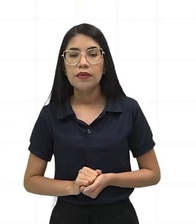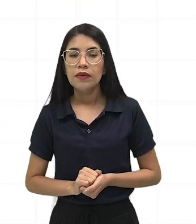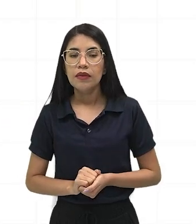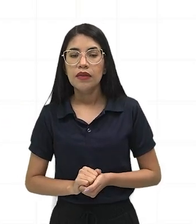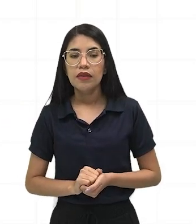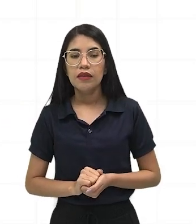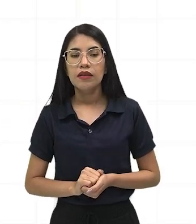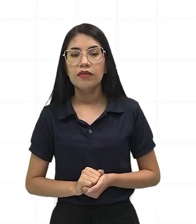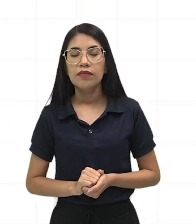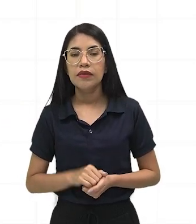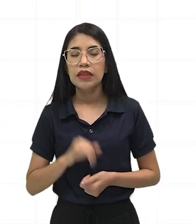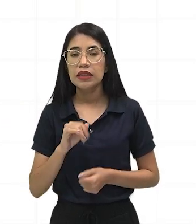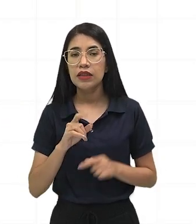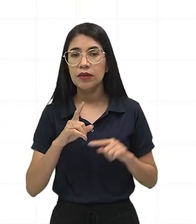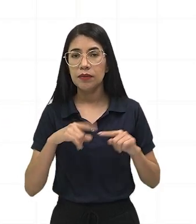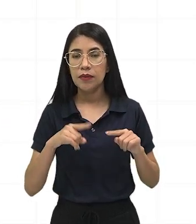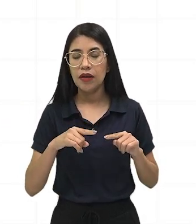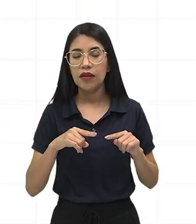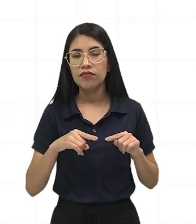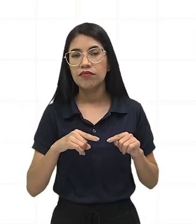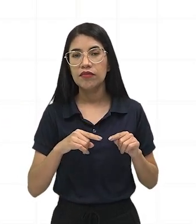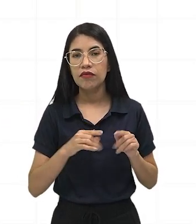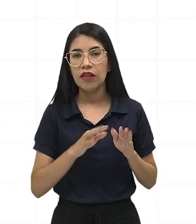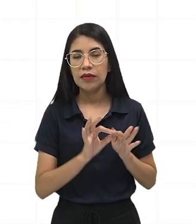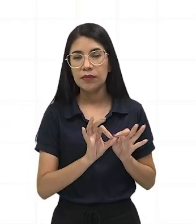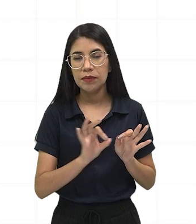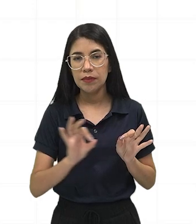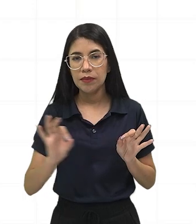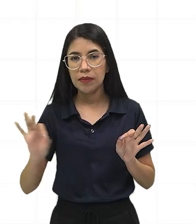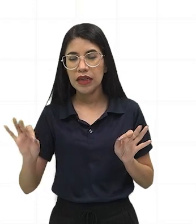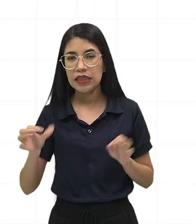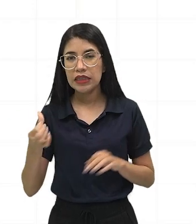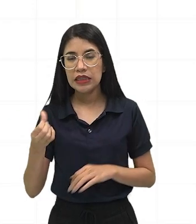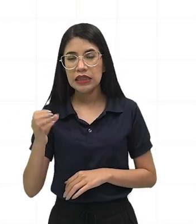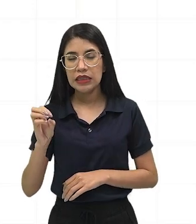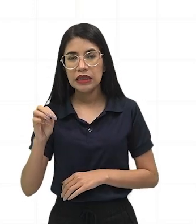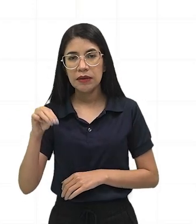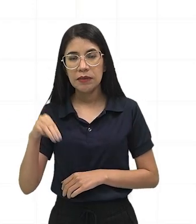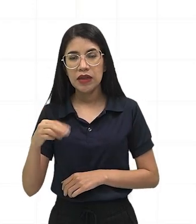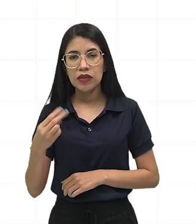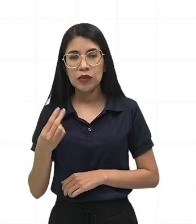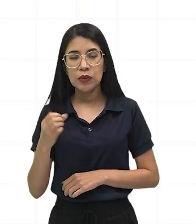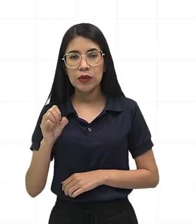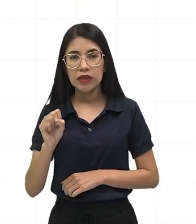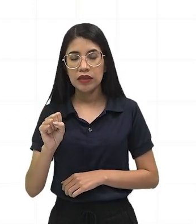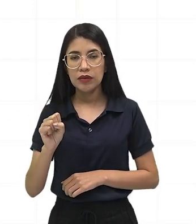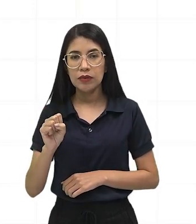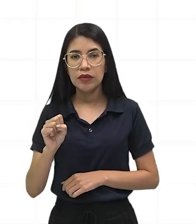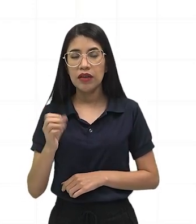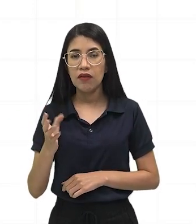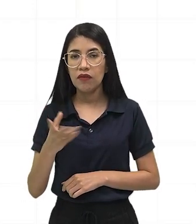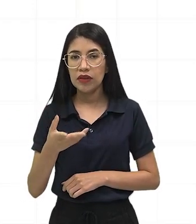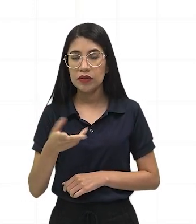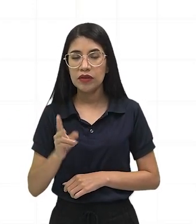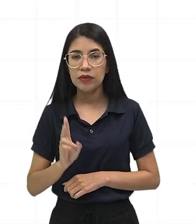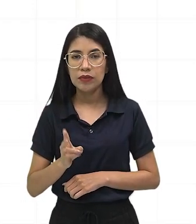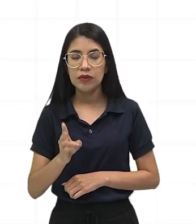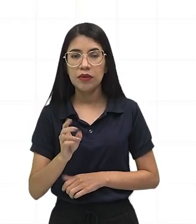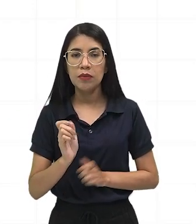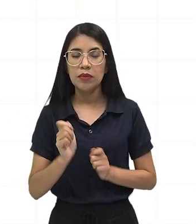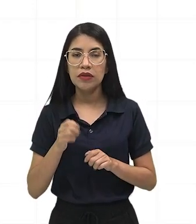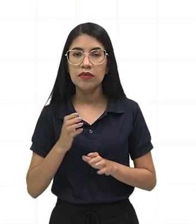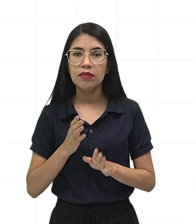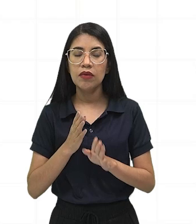Ok? Se o objeto percorre 60 metros em 2 segundos e a velocidade é constante, você pode encontrar a constante